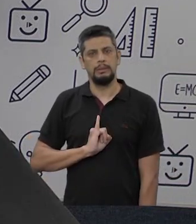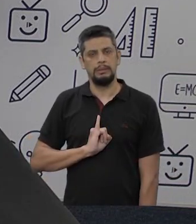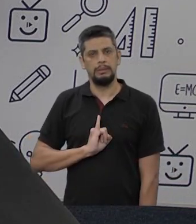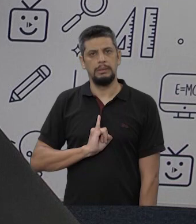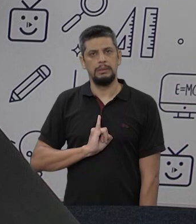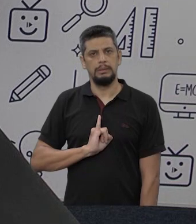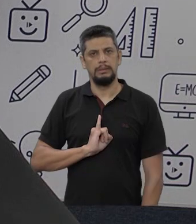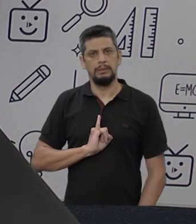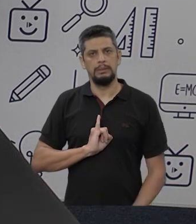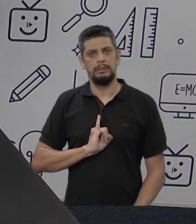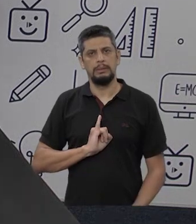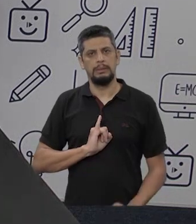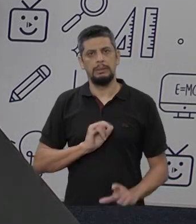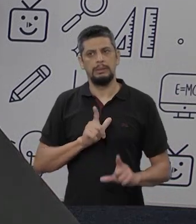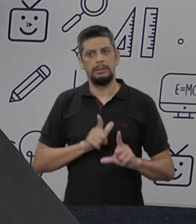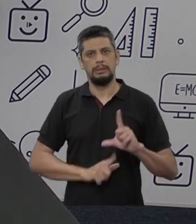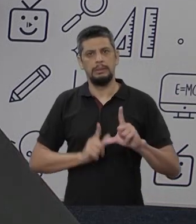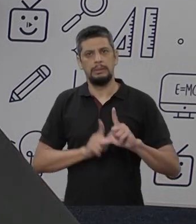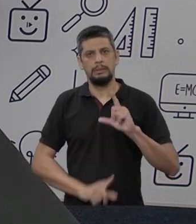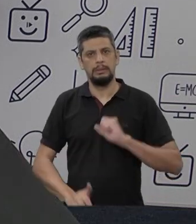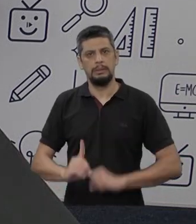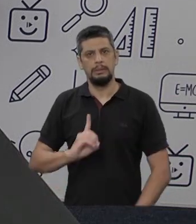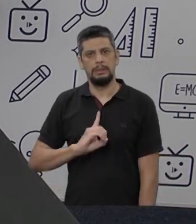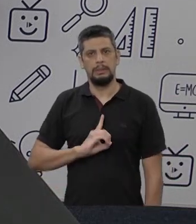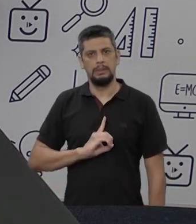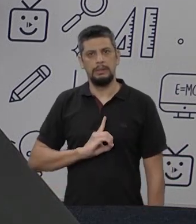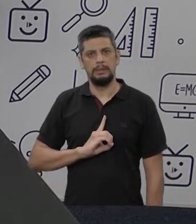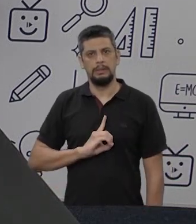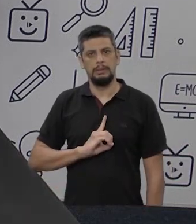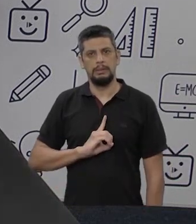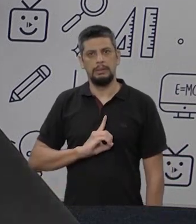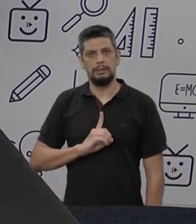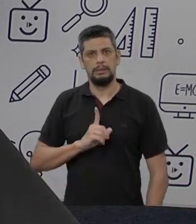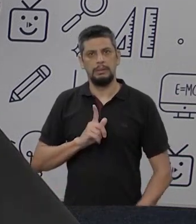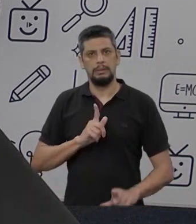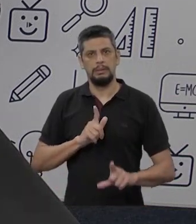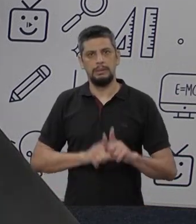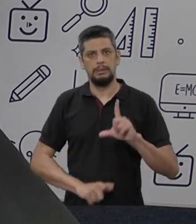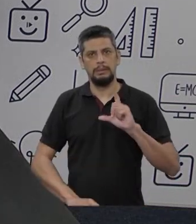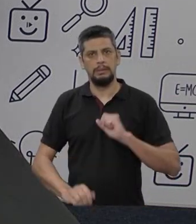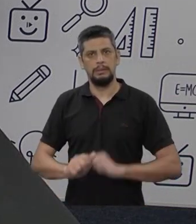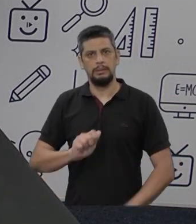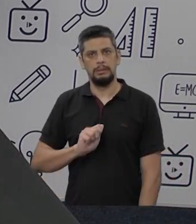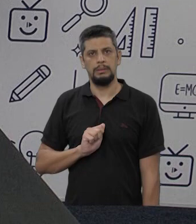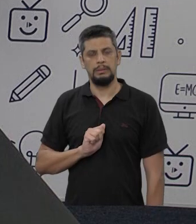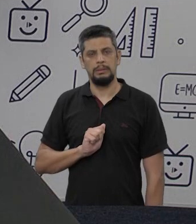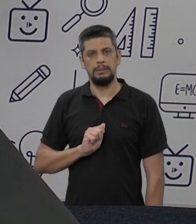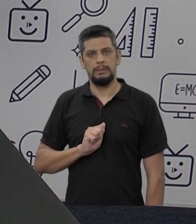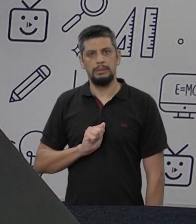Na palavra cidade também tem a letra D, a letra A,